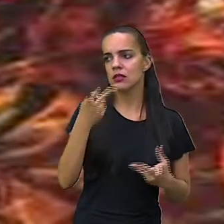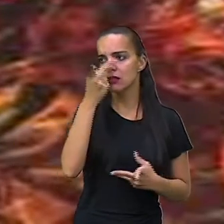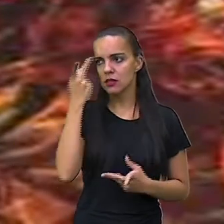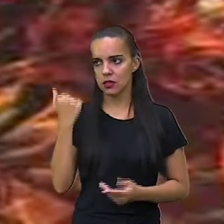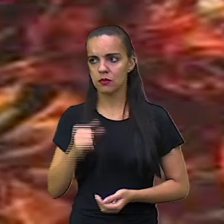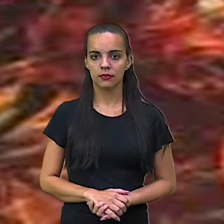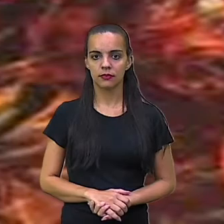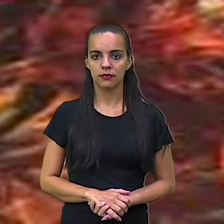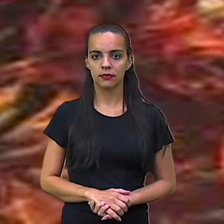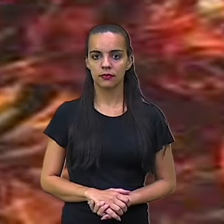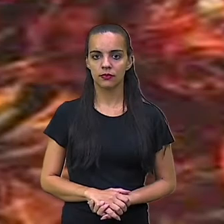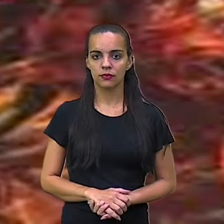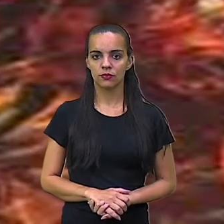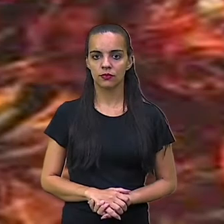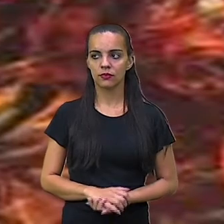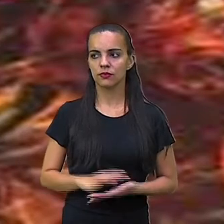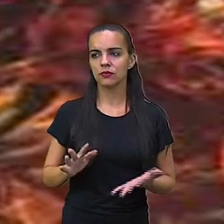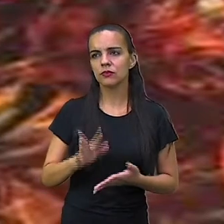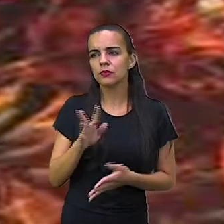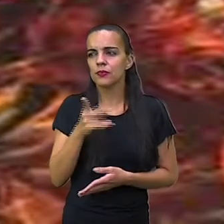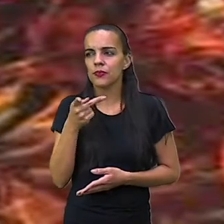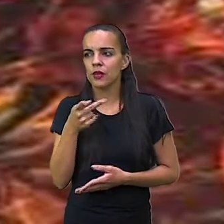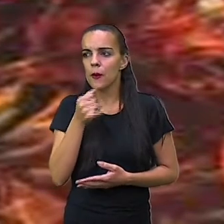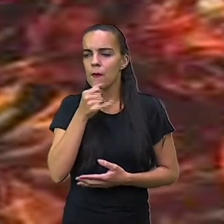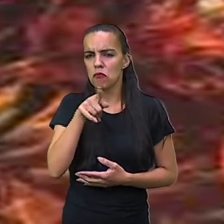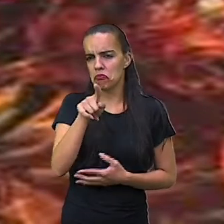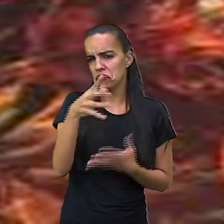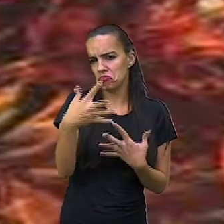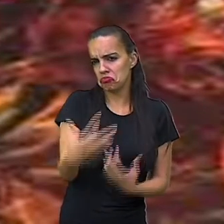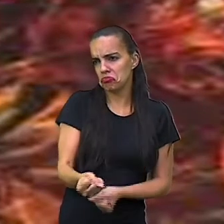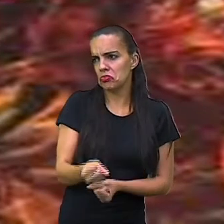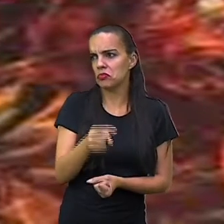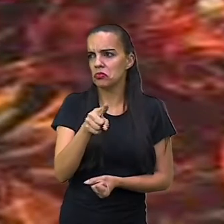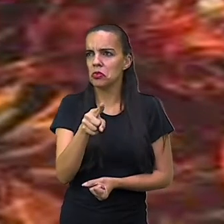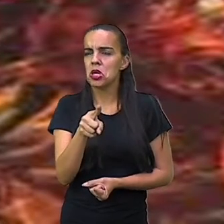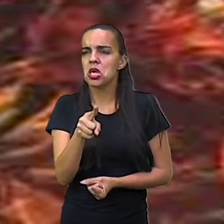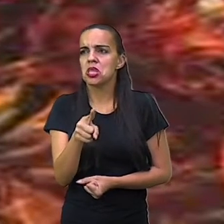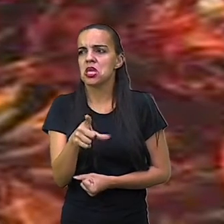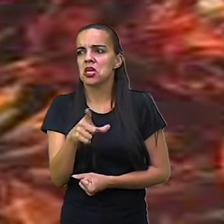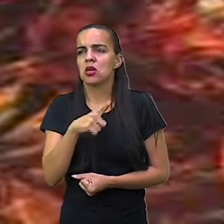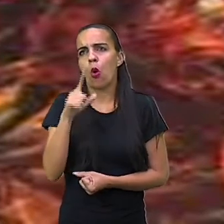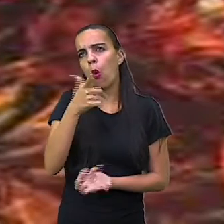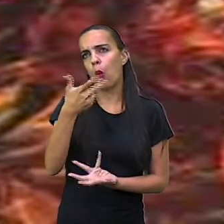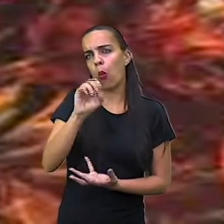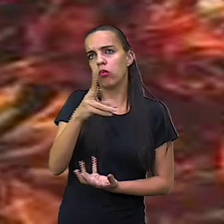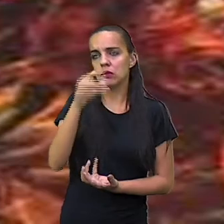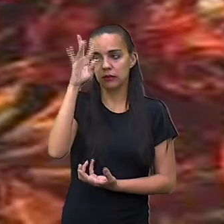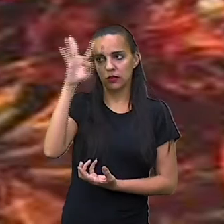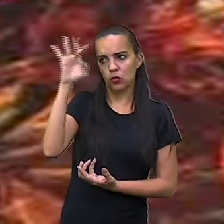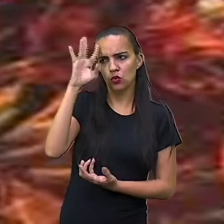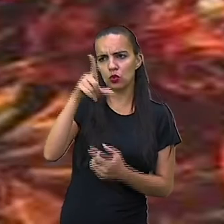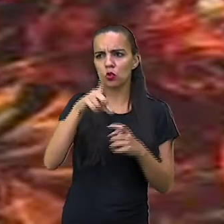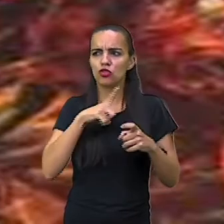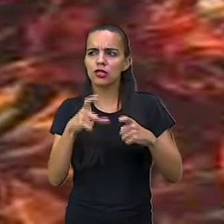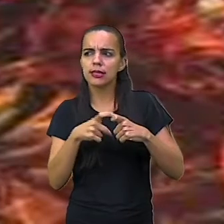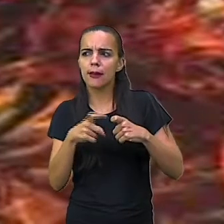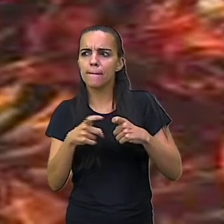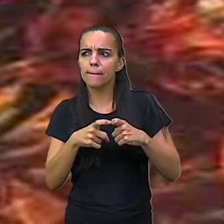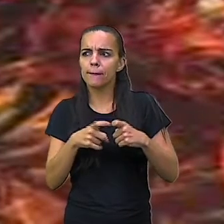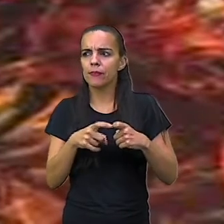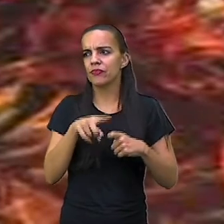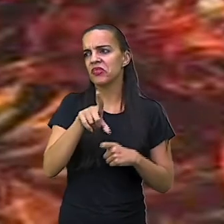de estudos. Mas vocês aceitariam, por exemplo, o sonho em ser médico, professor? Então eu